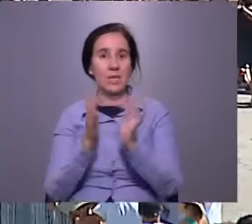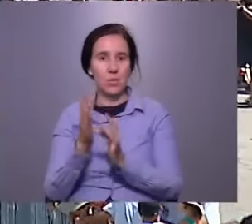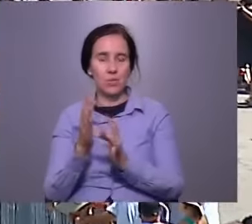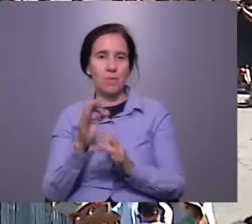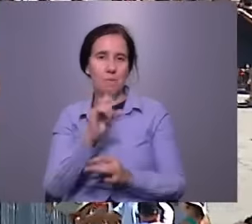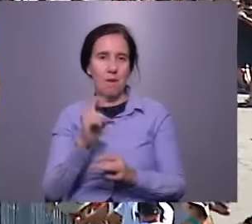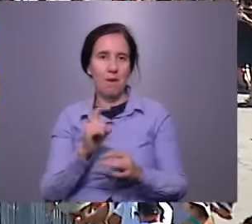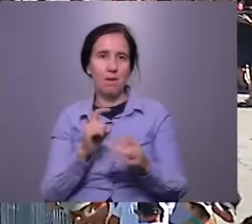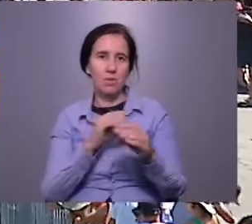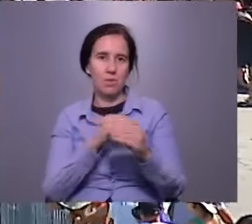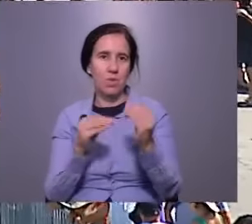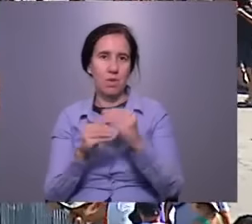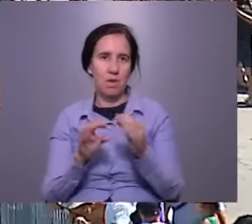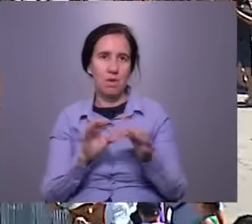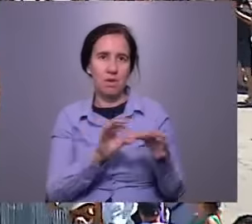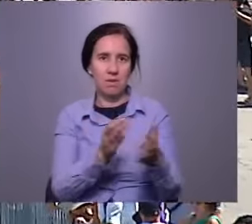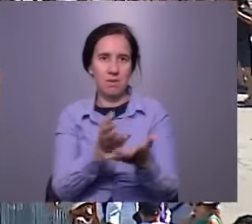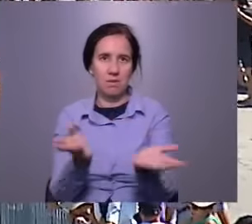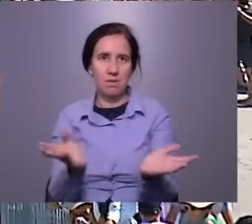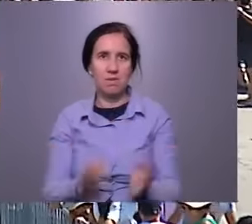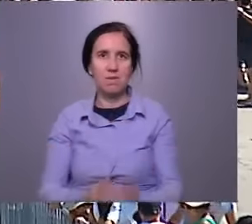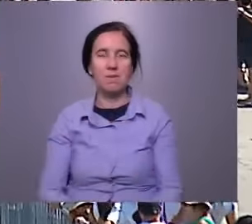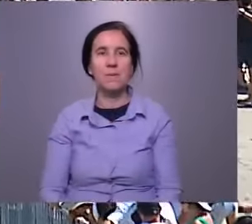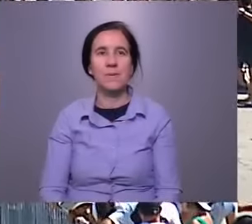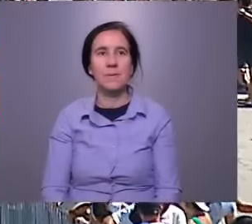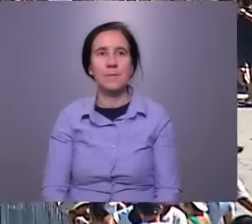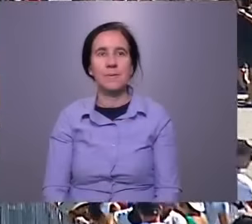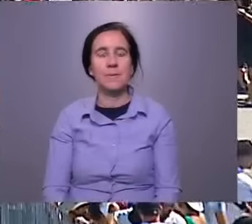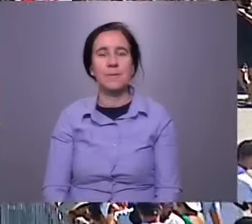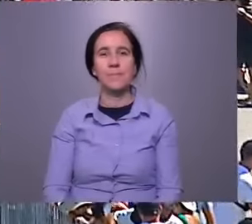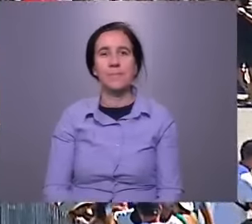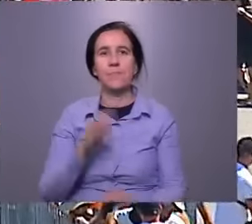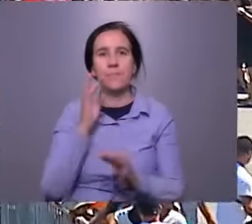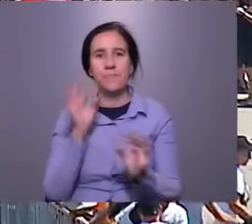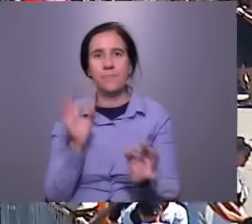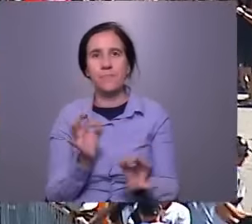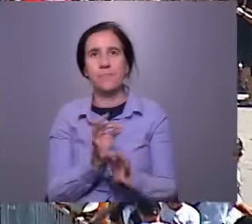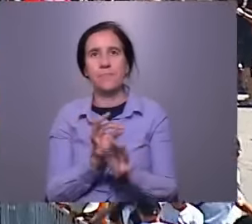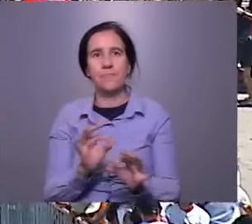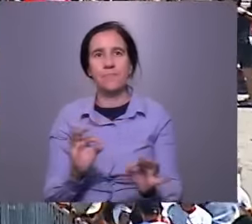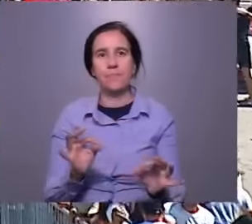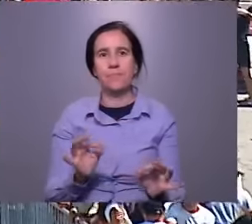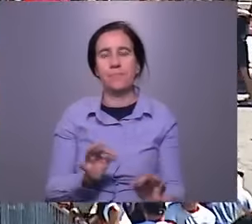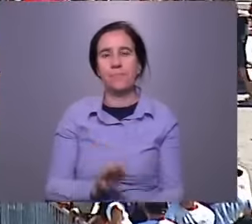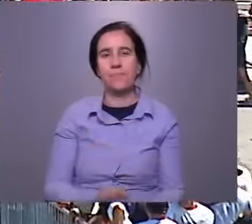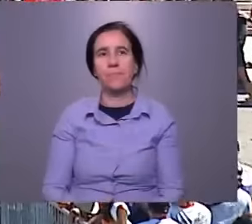séculos. Amém. A paz do Senhor esteja sempre convosco.